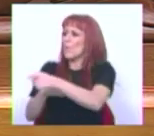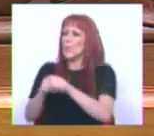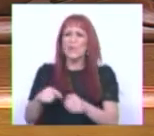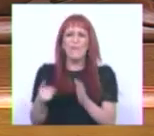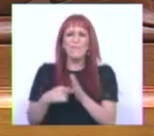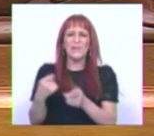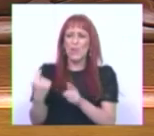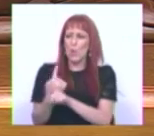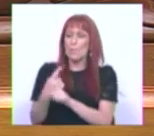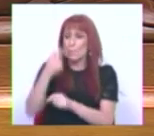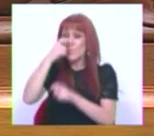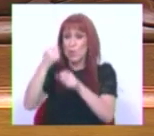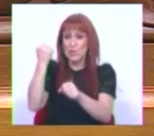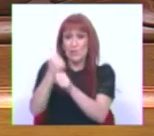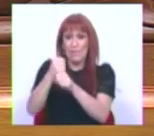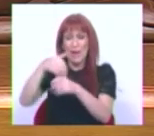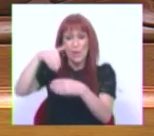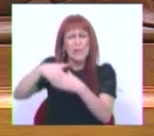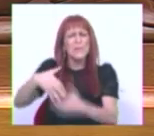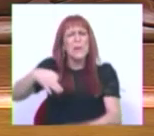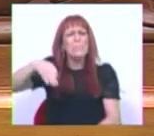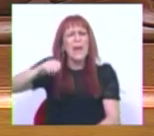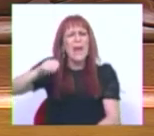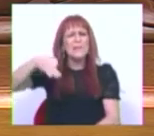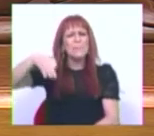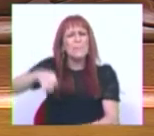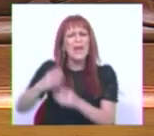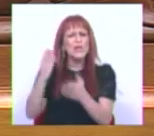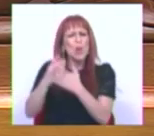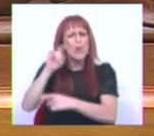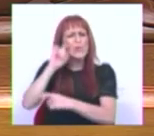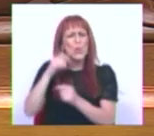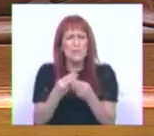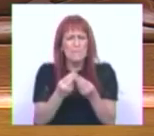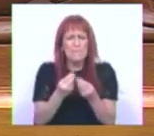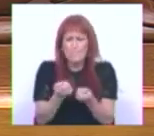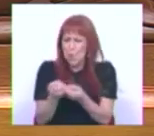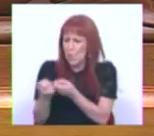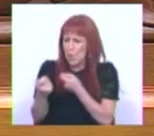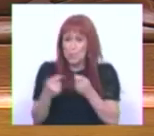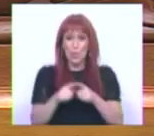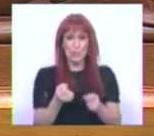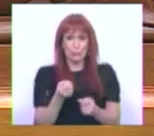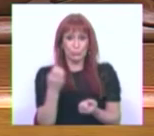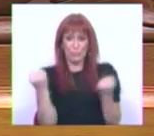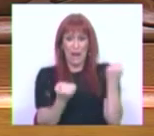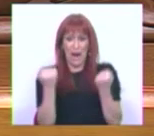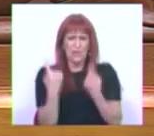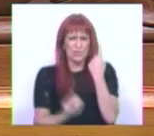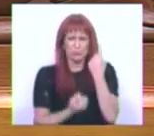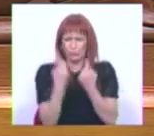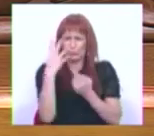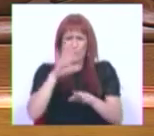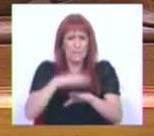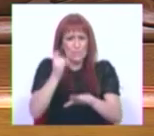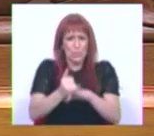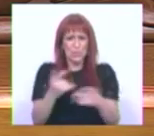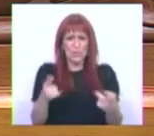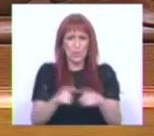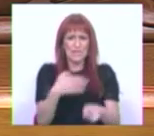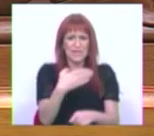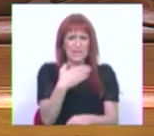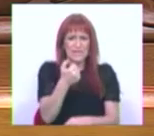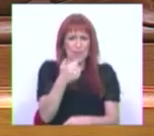falta de elementos na escola segura. Força de segurança da PSP, com poucos meios efetivos, com muitos carros por vezes avariados e cerca de